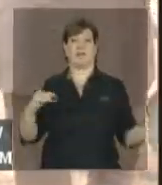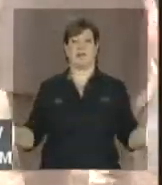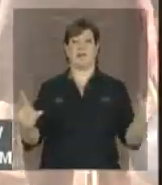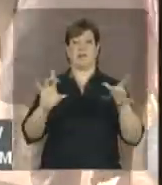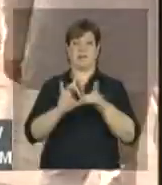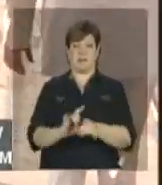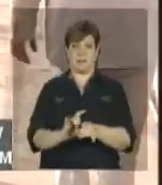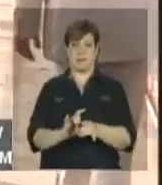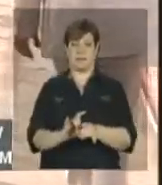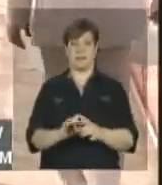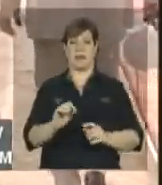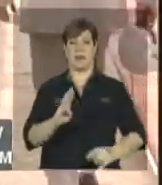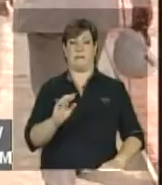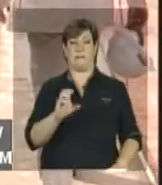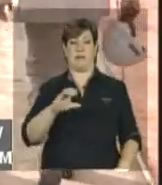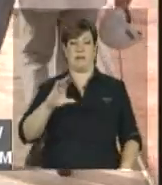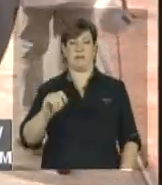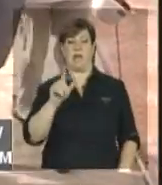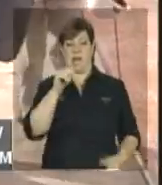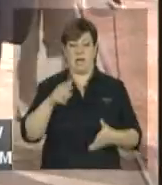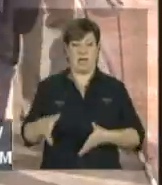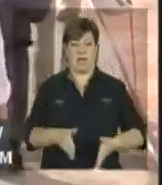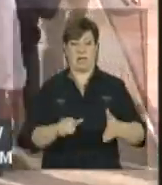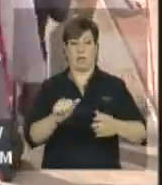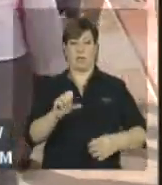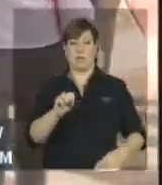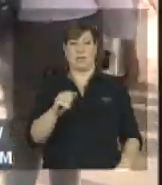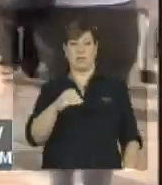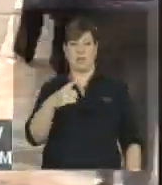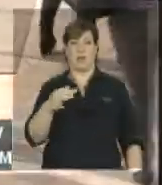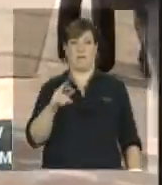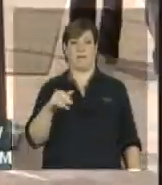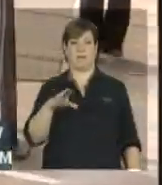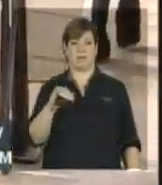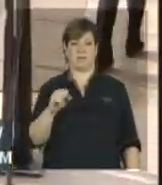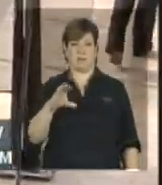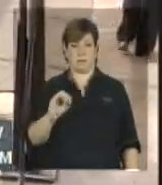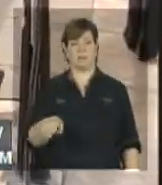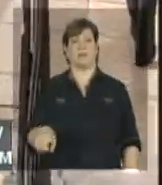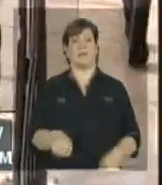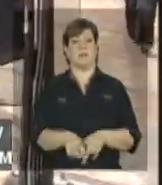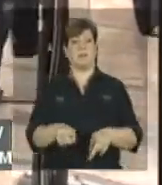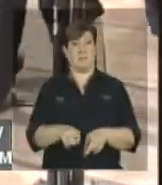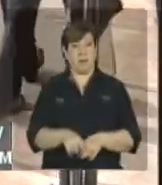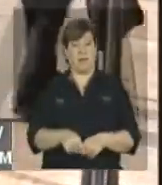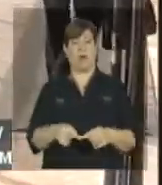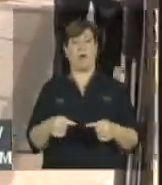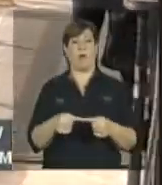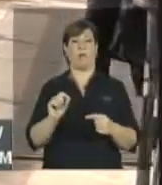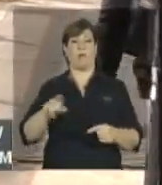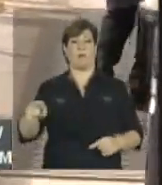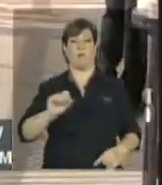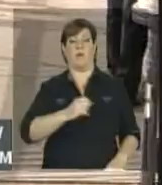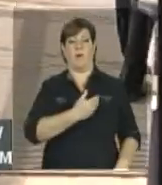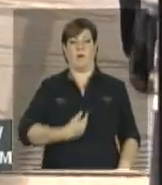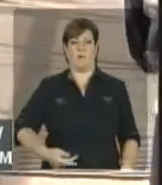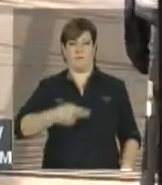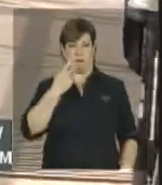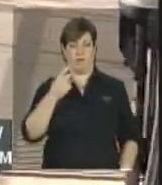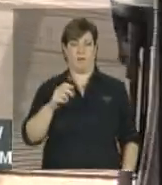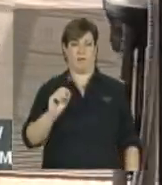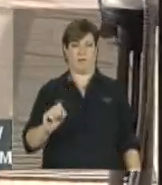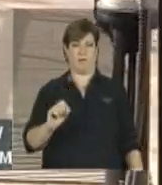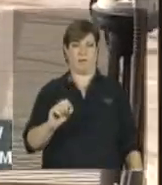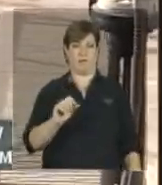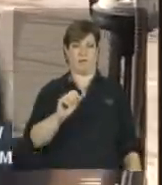integração de bacias do Rio São Francisco. E, segundo o governo, mesmo com a Agência Nacional de Águas prevendo